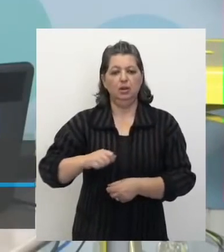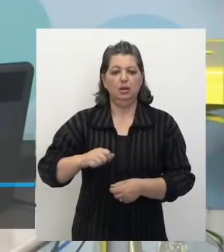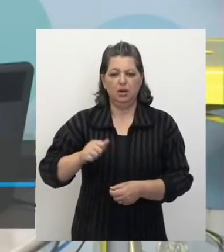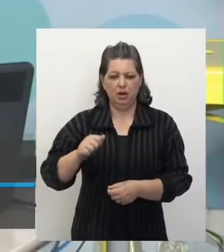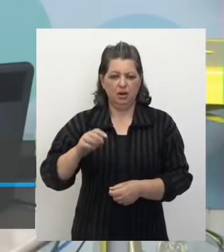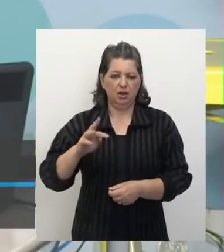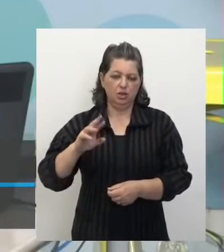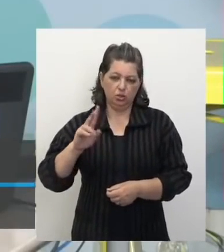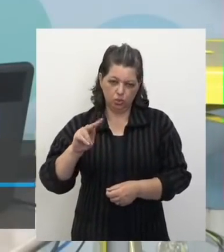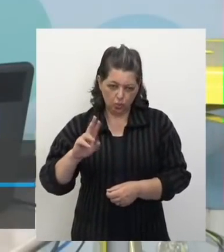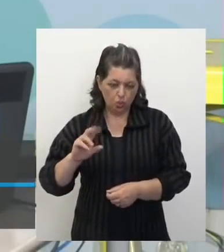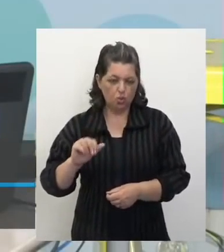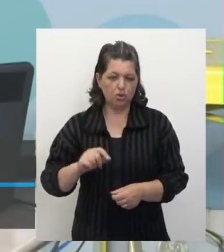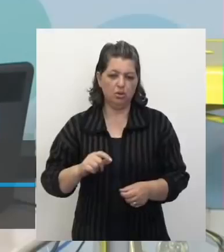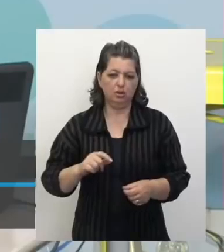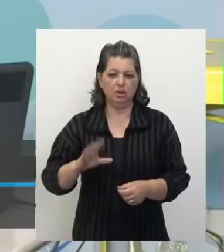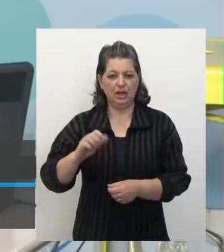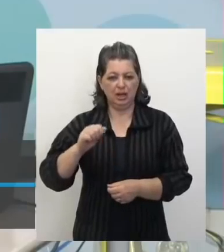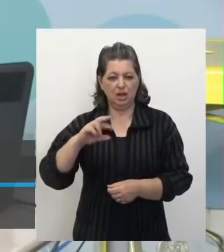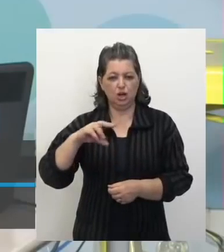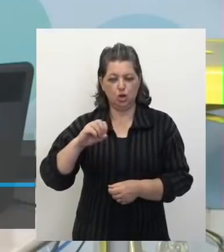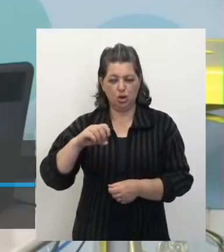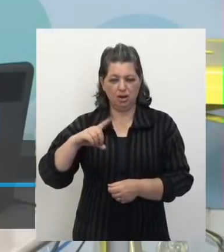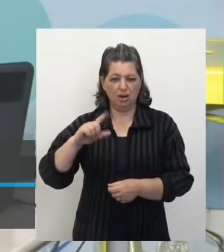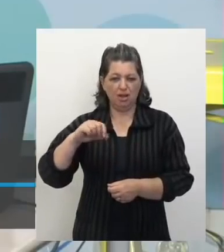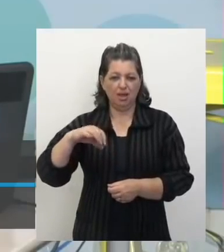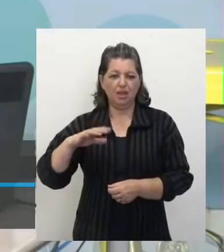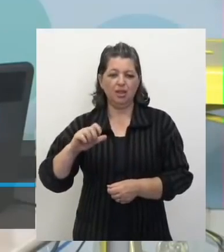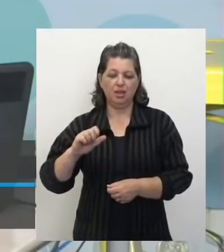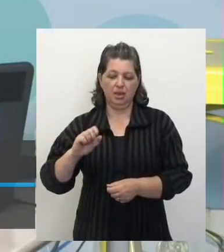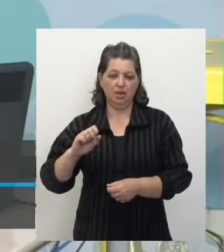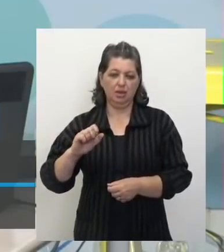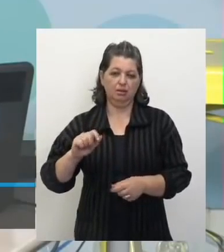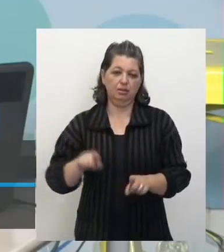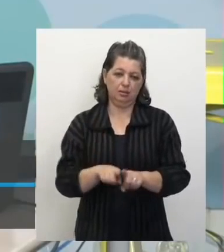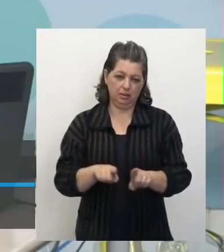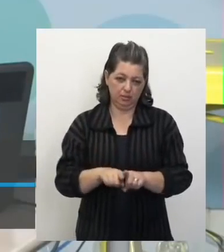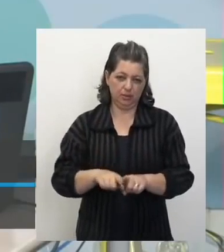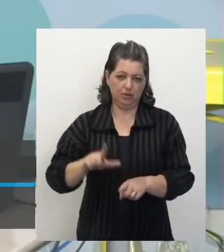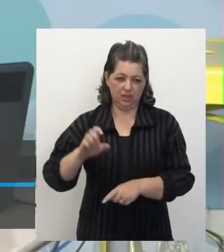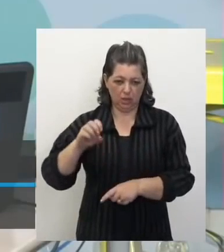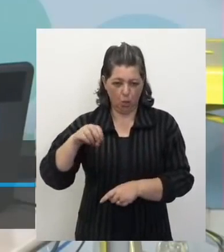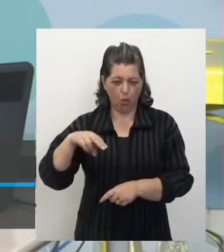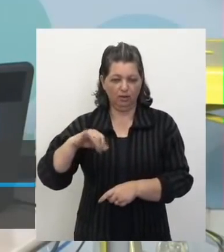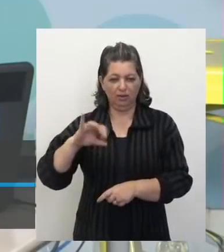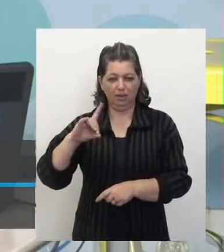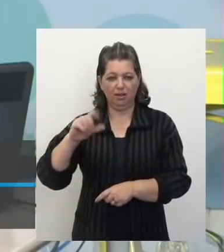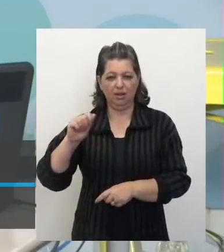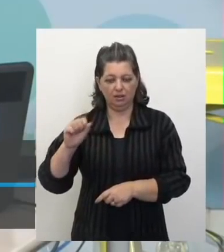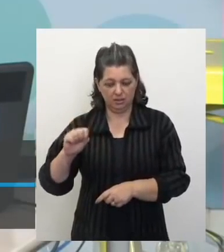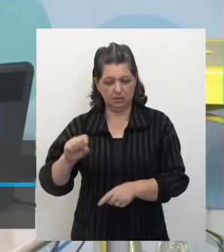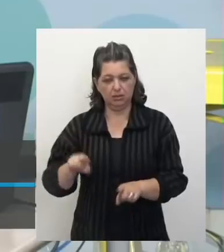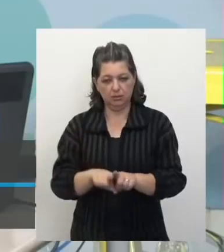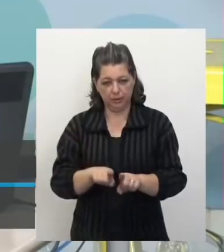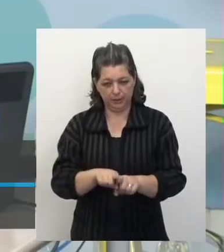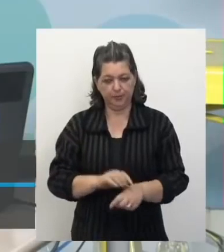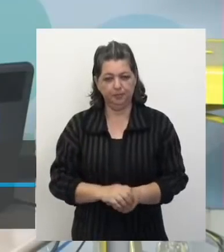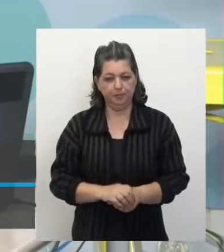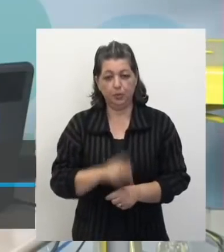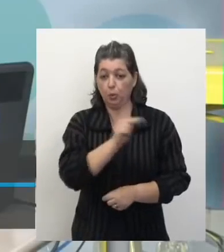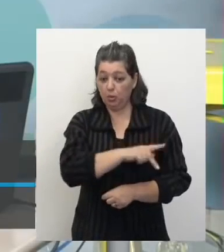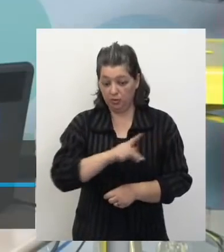Sim. Acho legal. Dizem que a álgebra é a ciência das equações, né? Sim. Legal. Também tem a Vitória, o Pedro, a Samara.